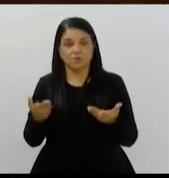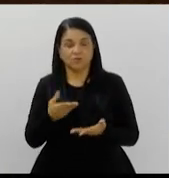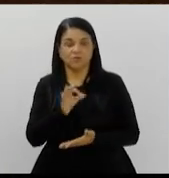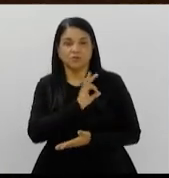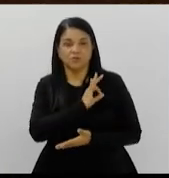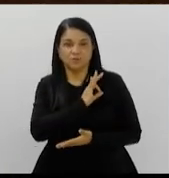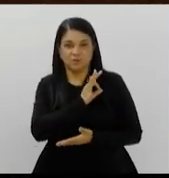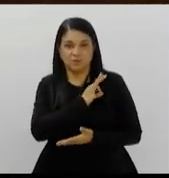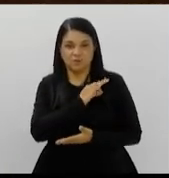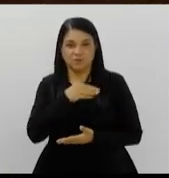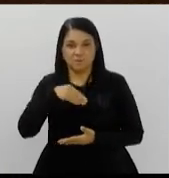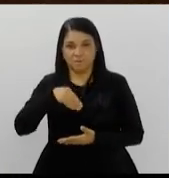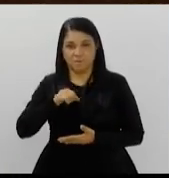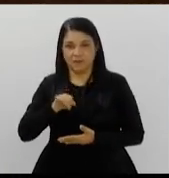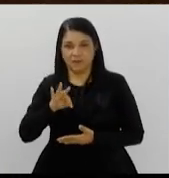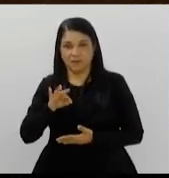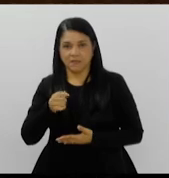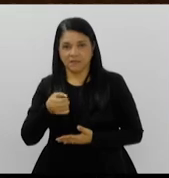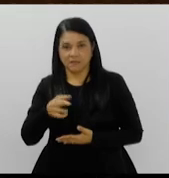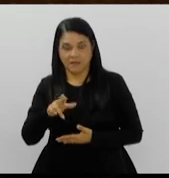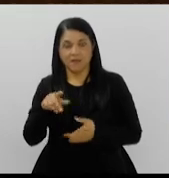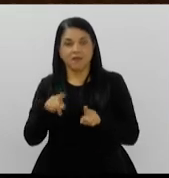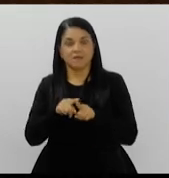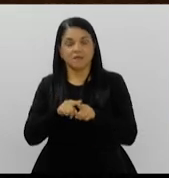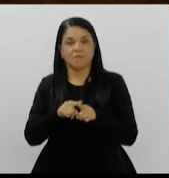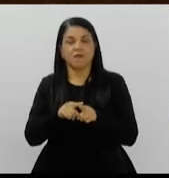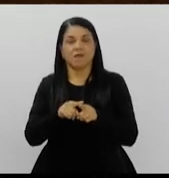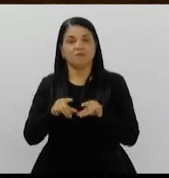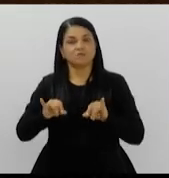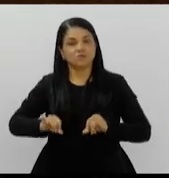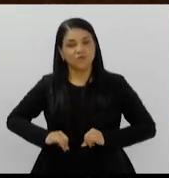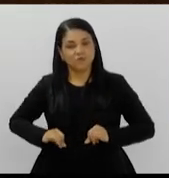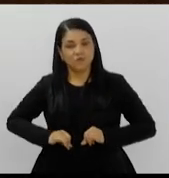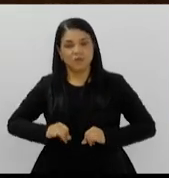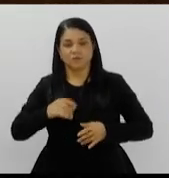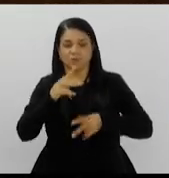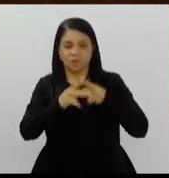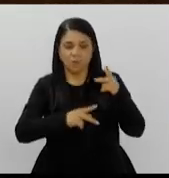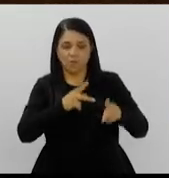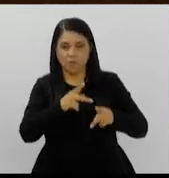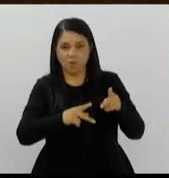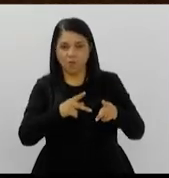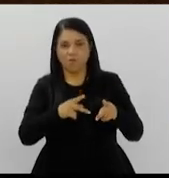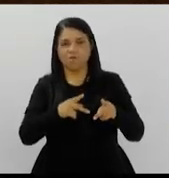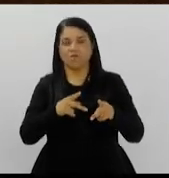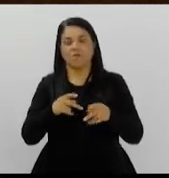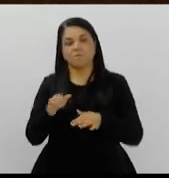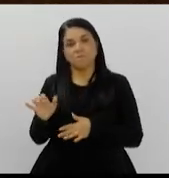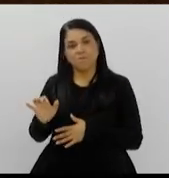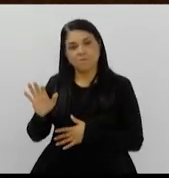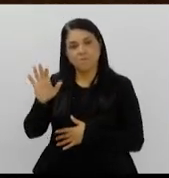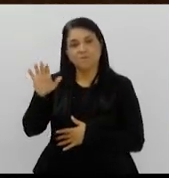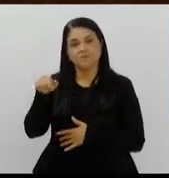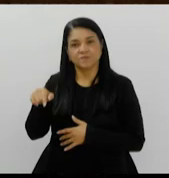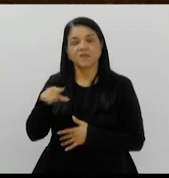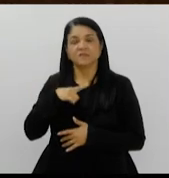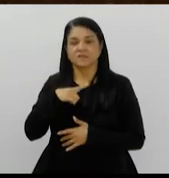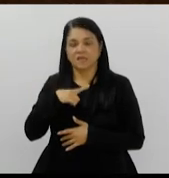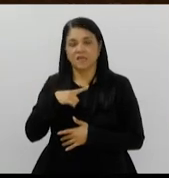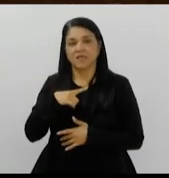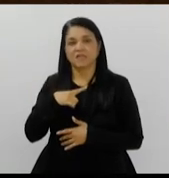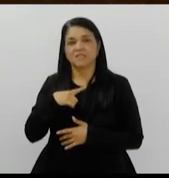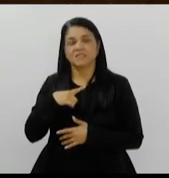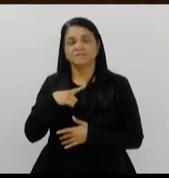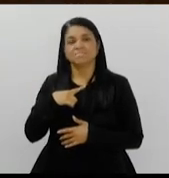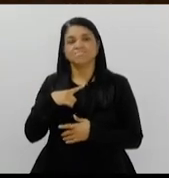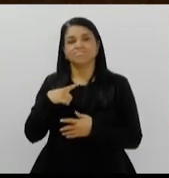os arbítrios, as barbaridades que sofre a classe trabalhadora periférica têm resquício do que